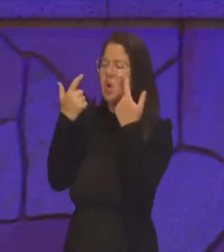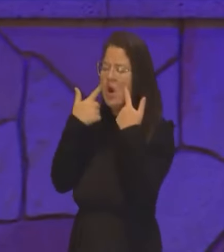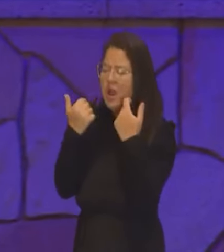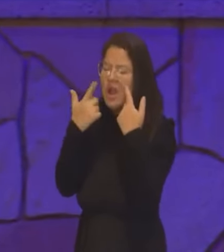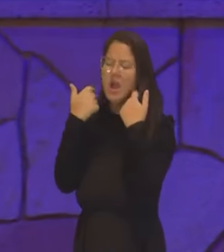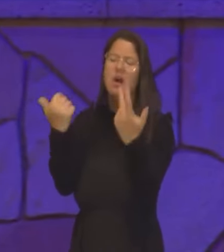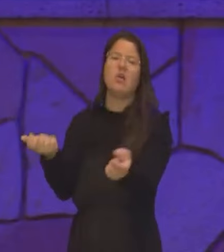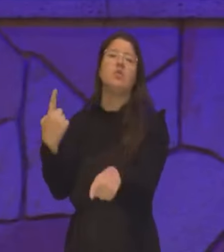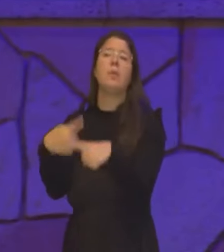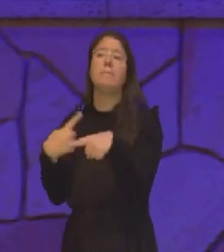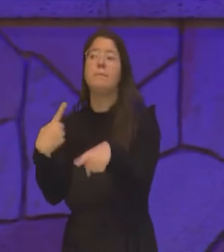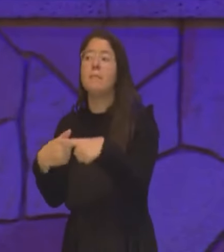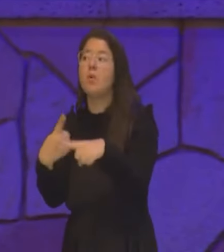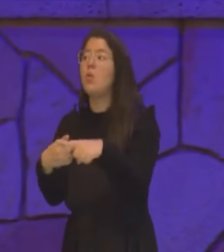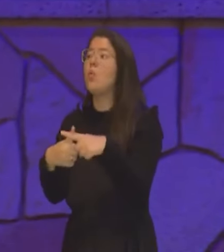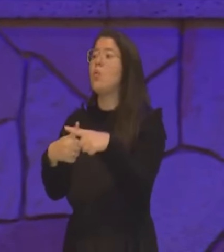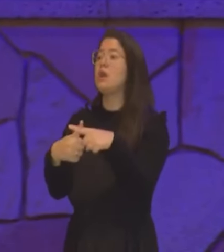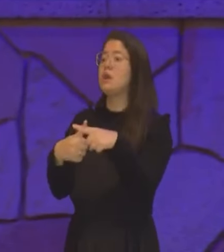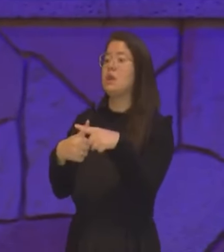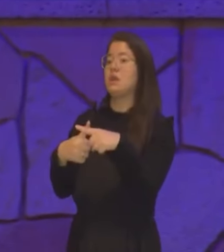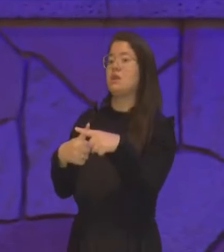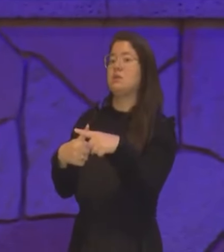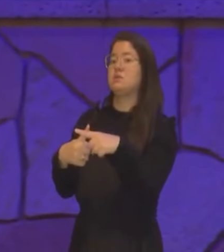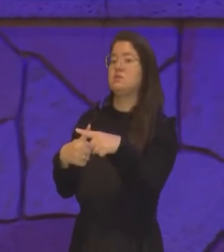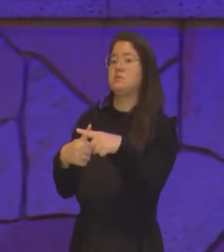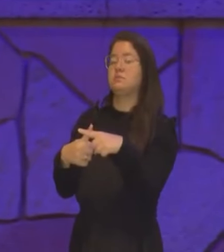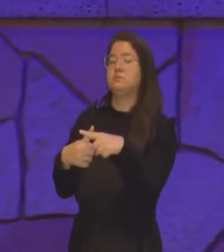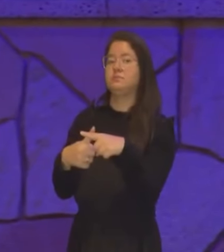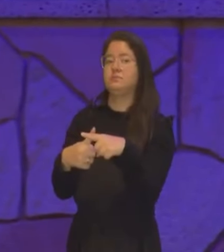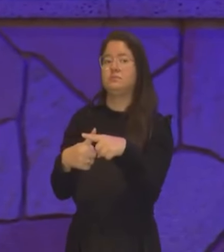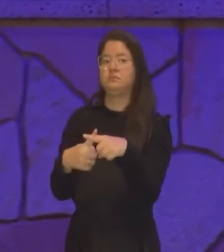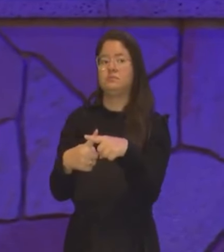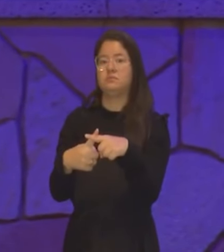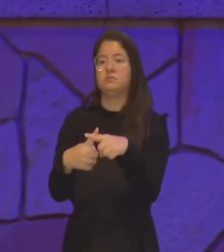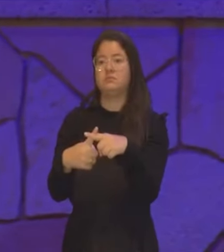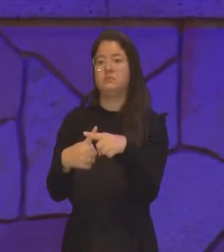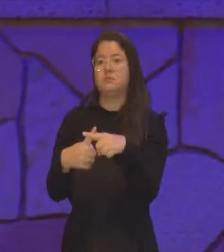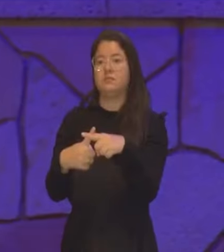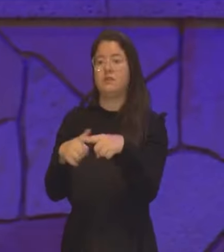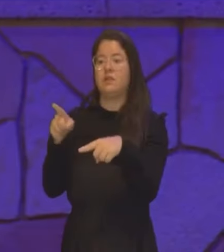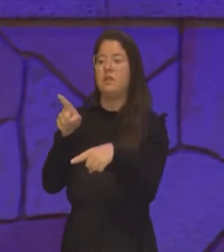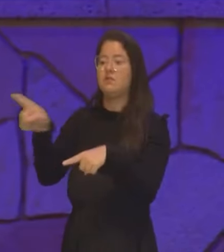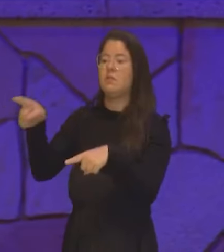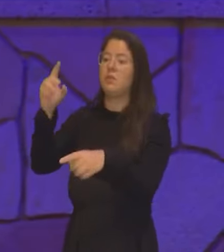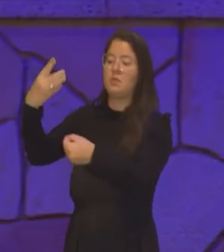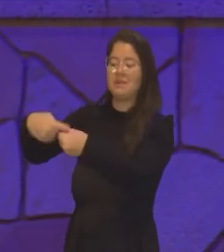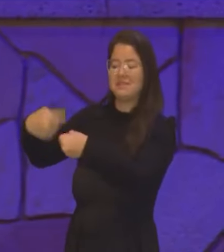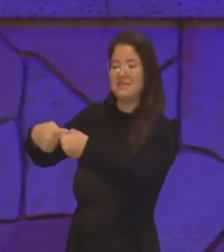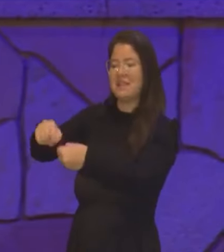porque ele estava com o povo no exílio na Babilônia.